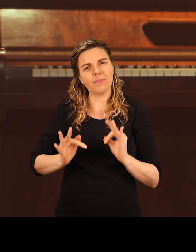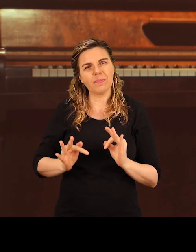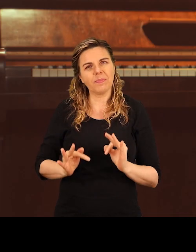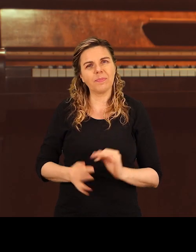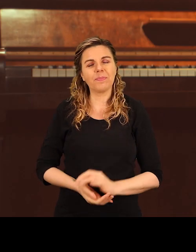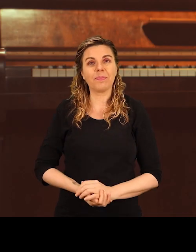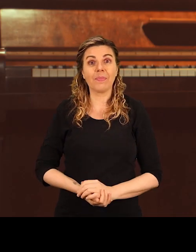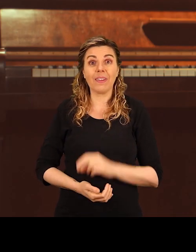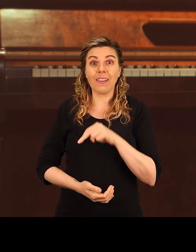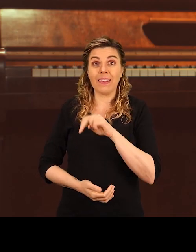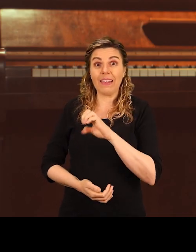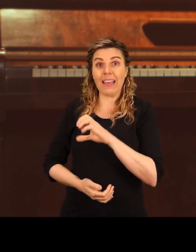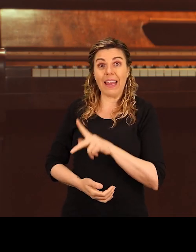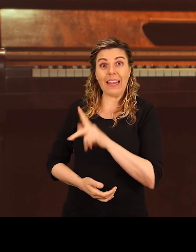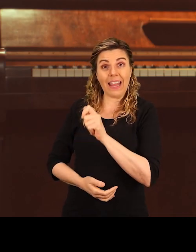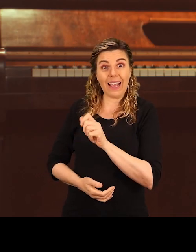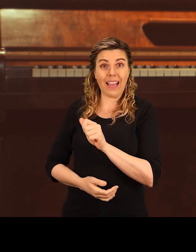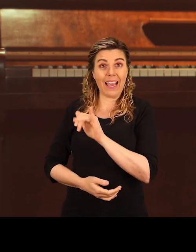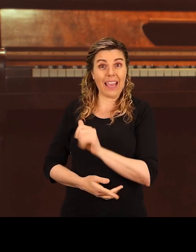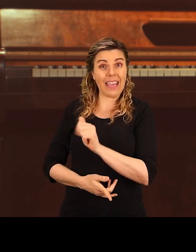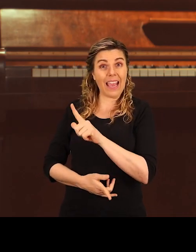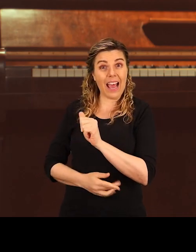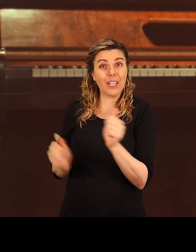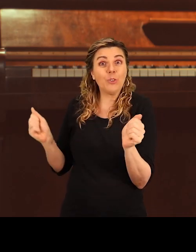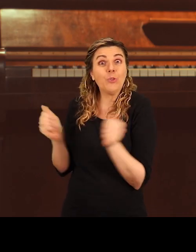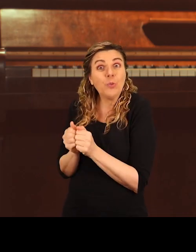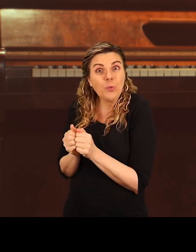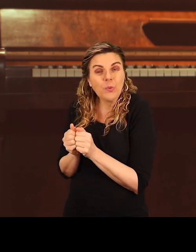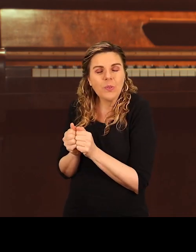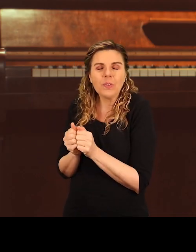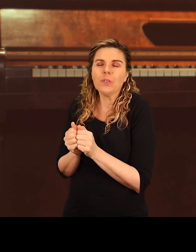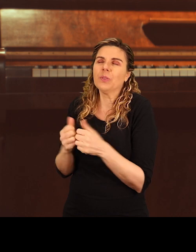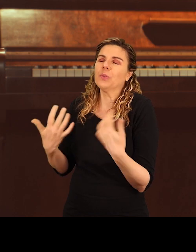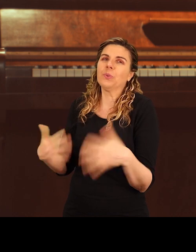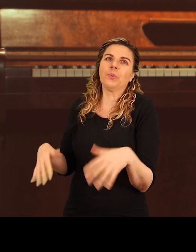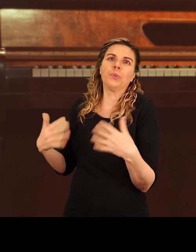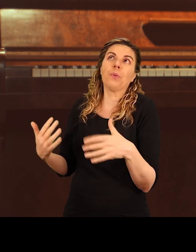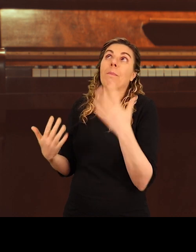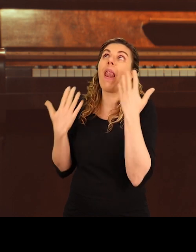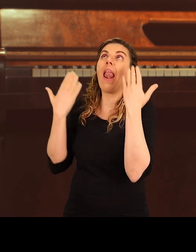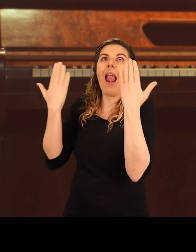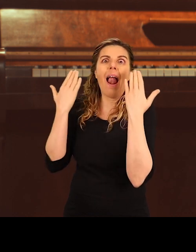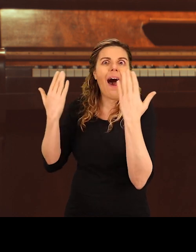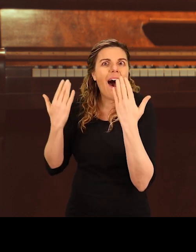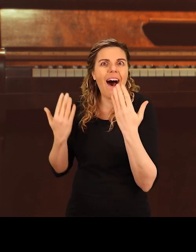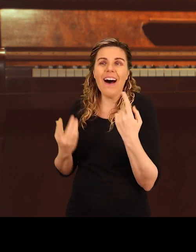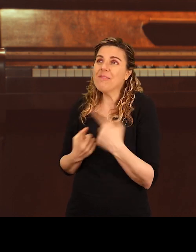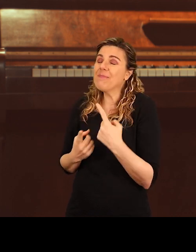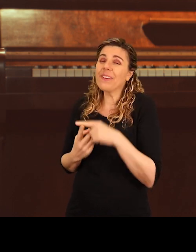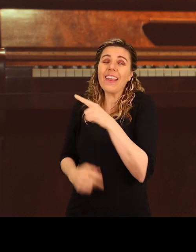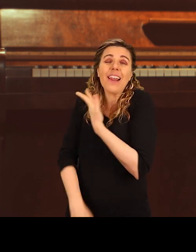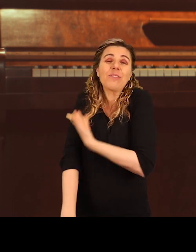E ter a Neca, a Yala, junto, foi, olha, um milagre. Dá um largo sorriso. Porque